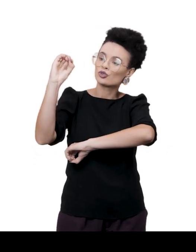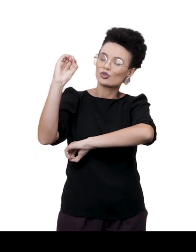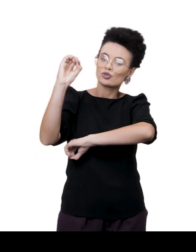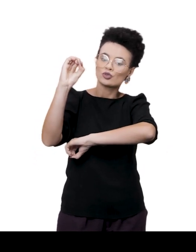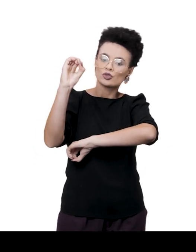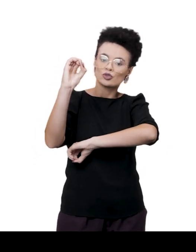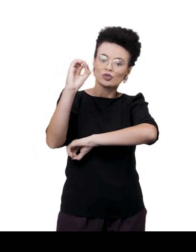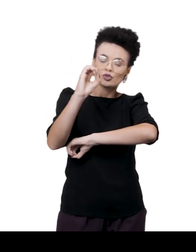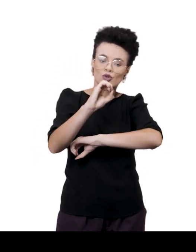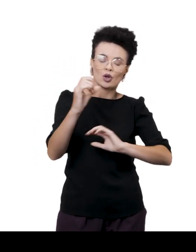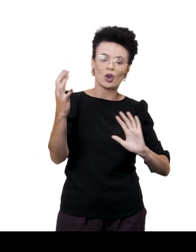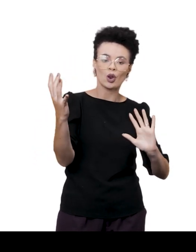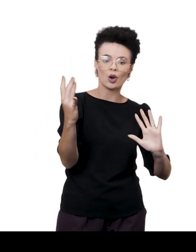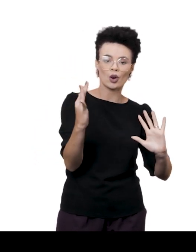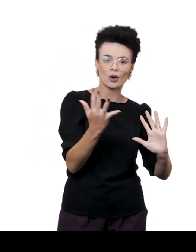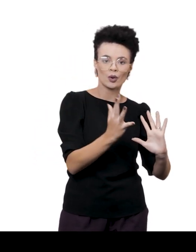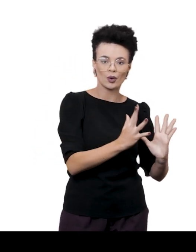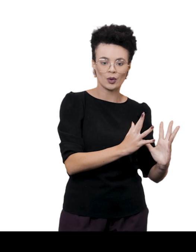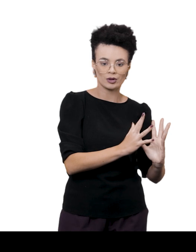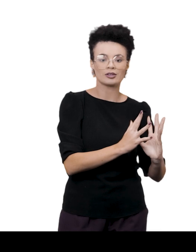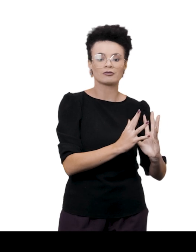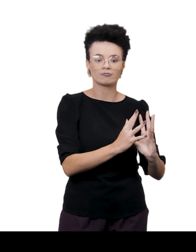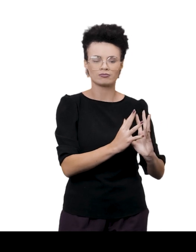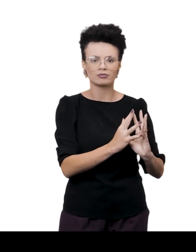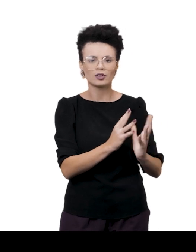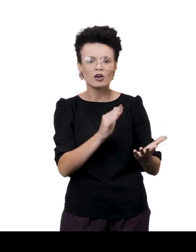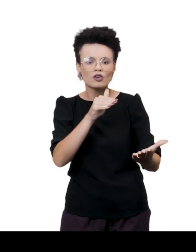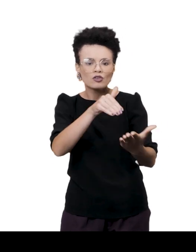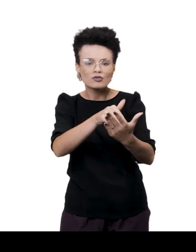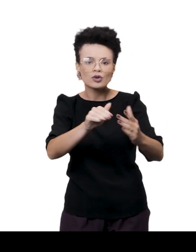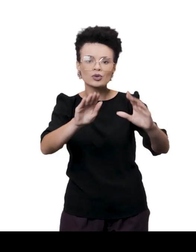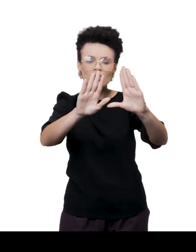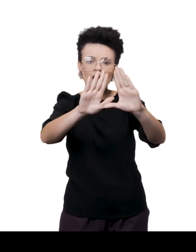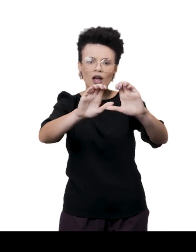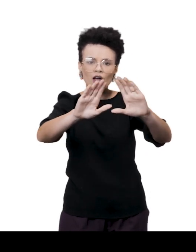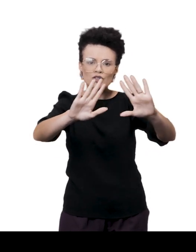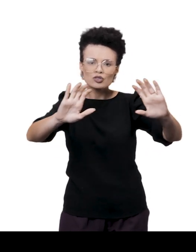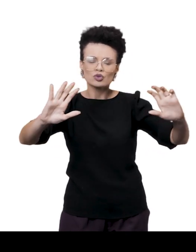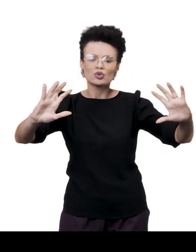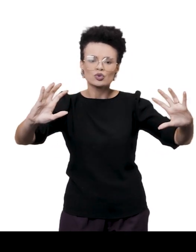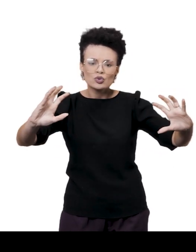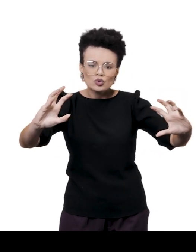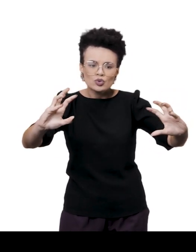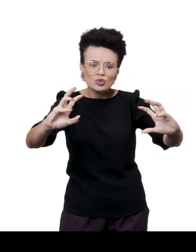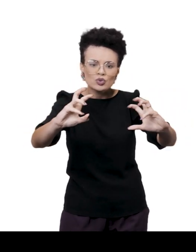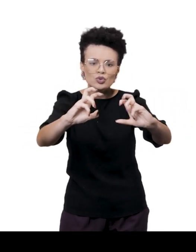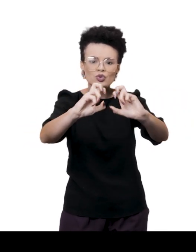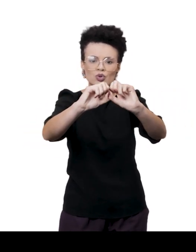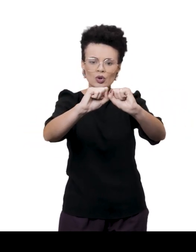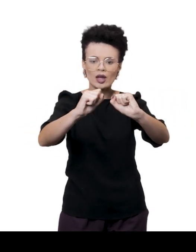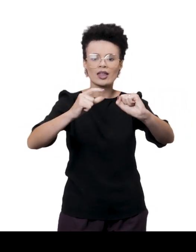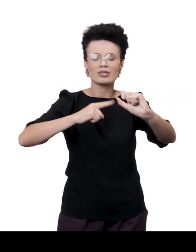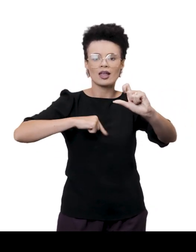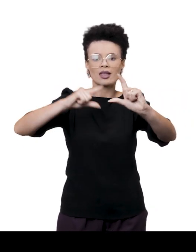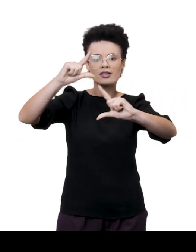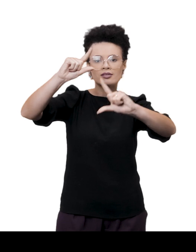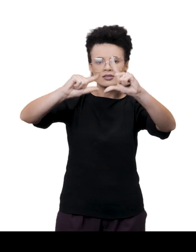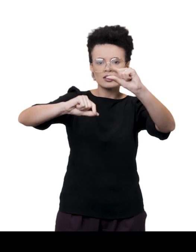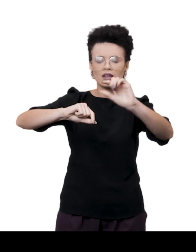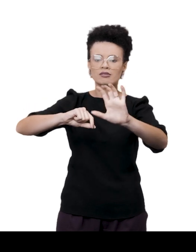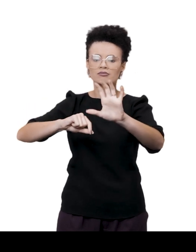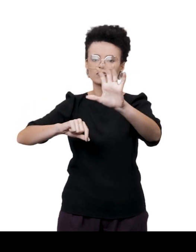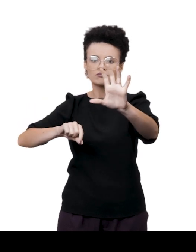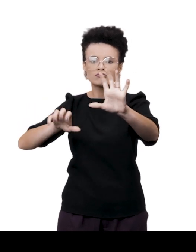azul, cinza e preto, sugerindo o fim do dia. Ao fundo, uma nuvem longa, horizontal e